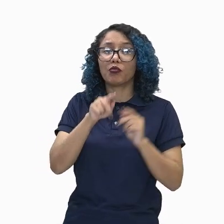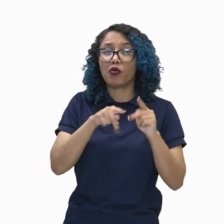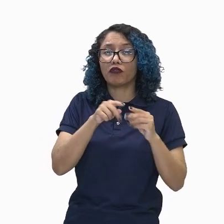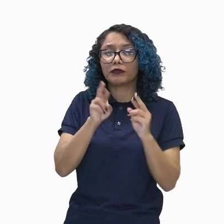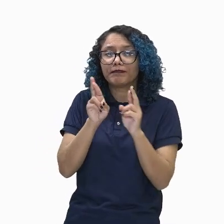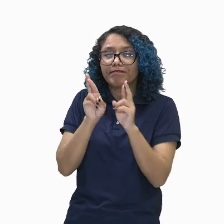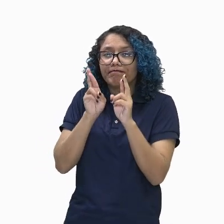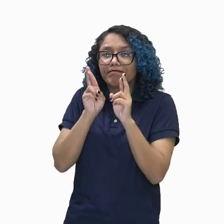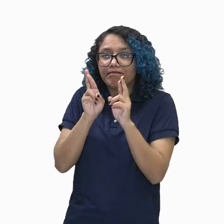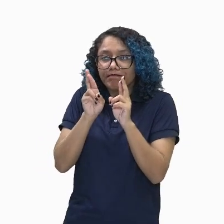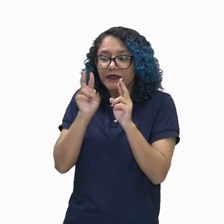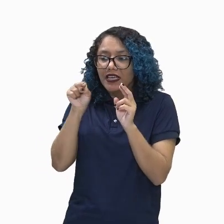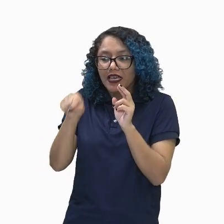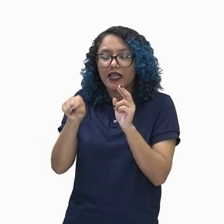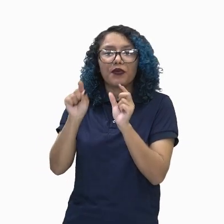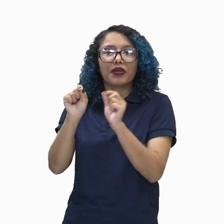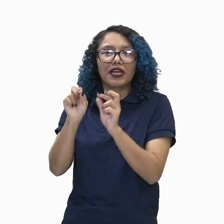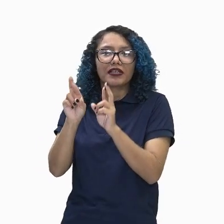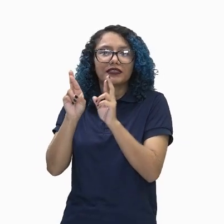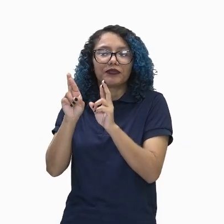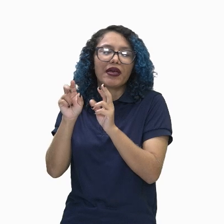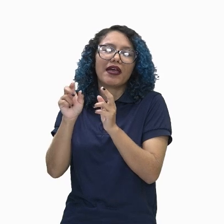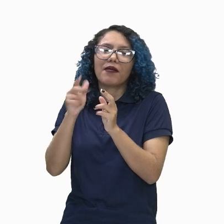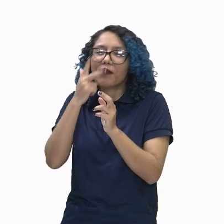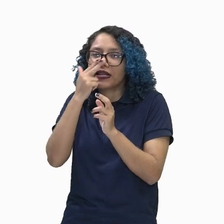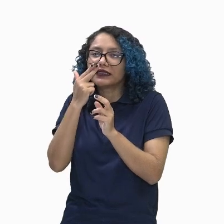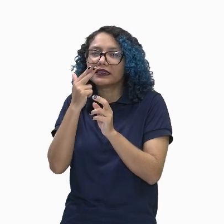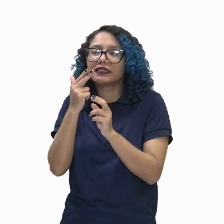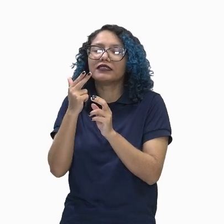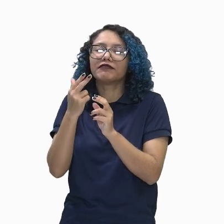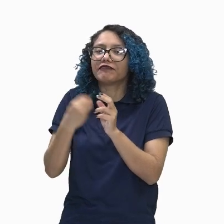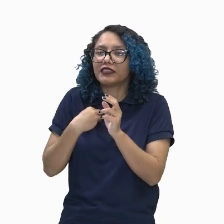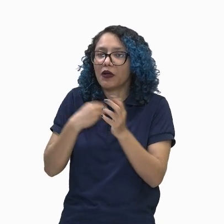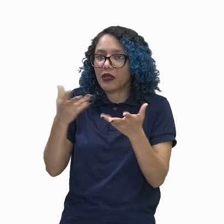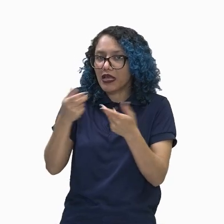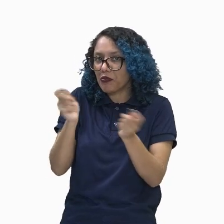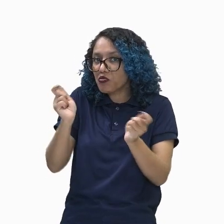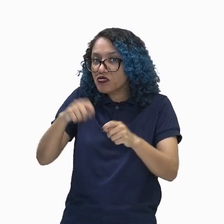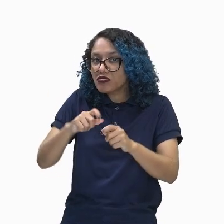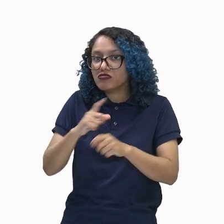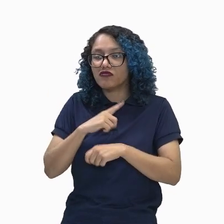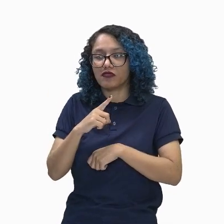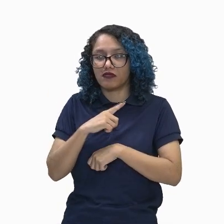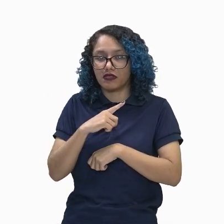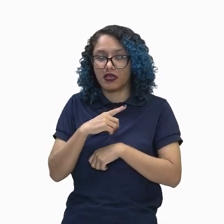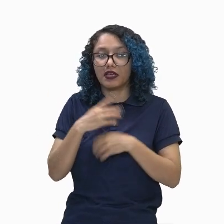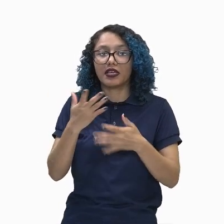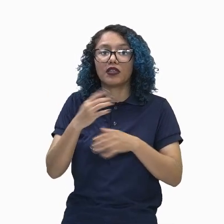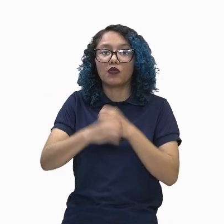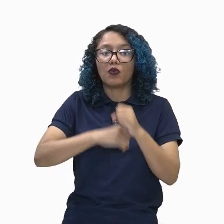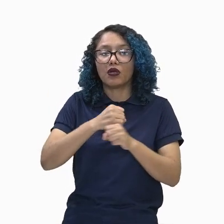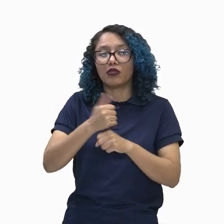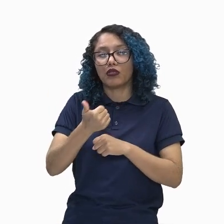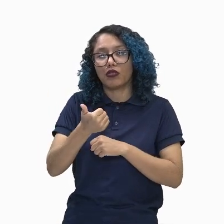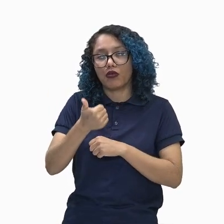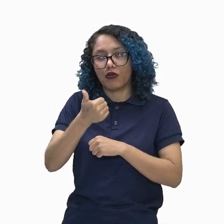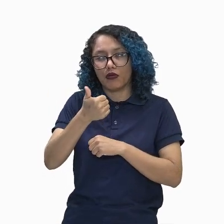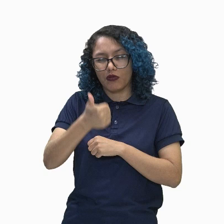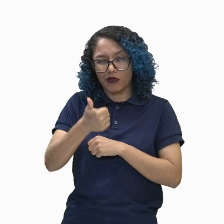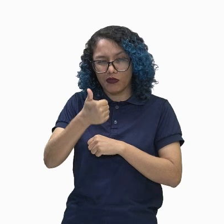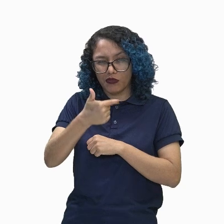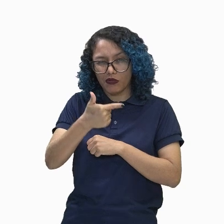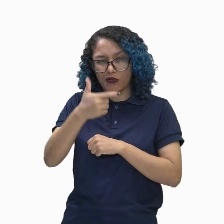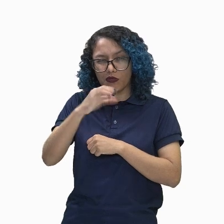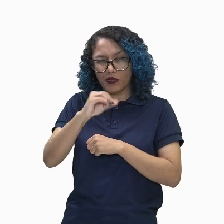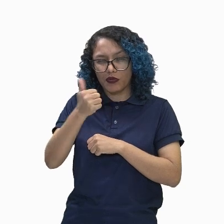uma qualidade de vida mais adequada. E em 2015, gente, 17% da